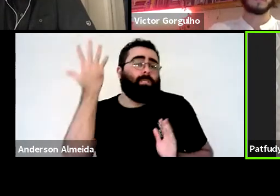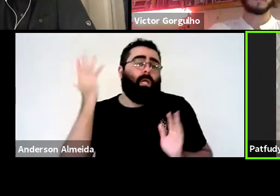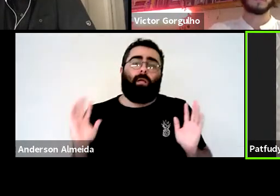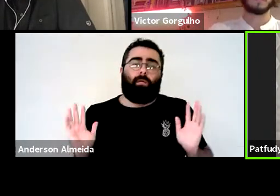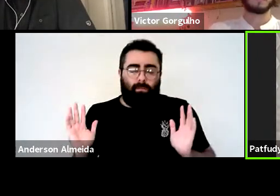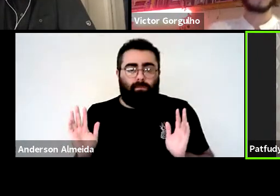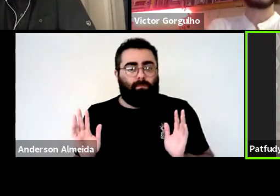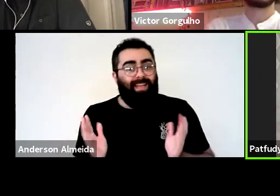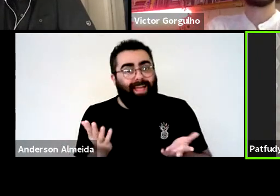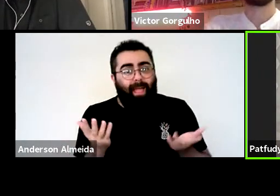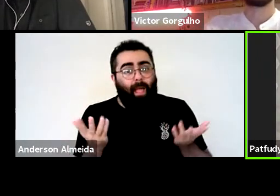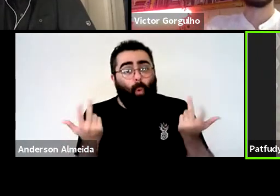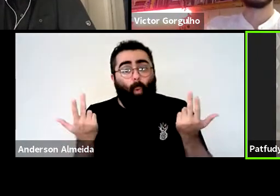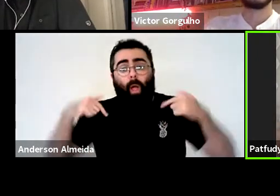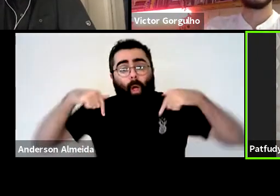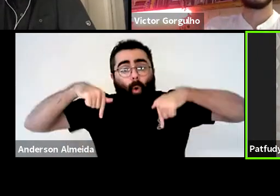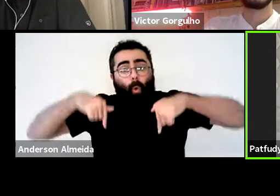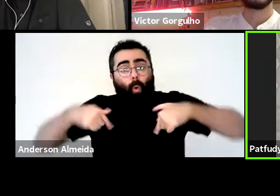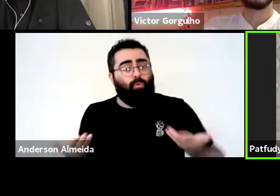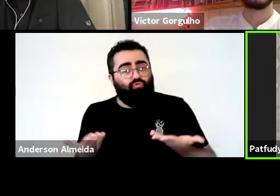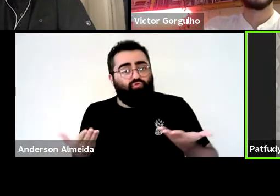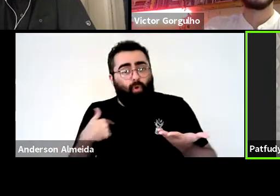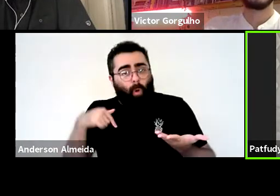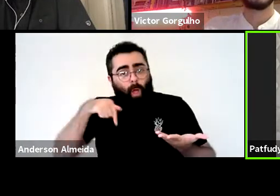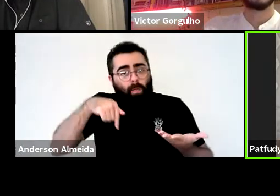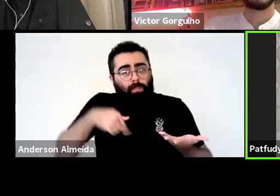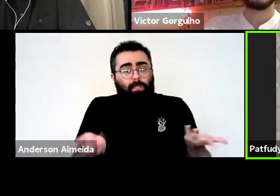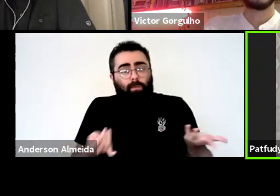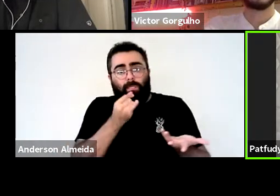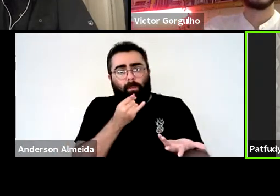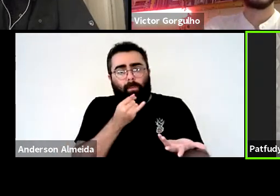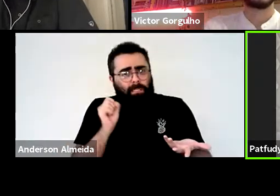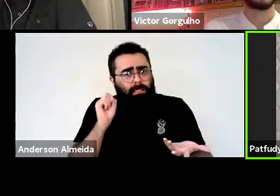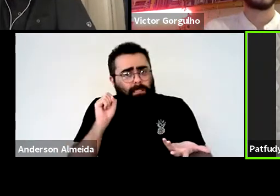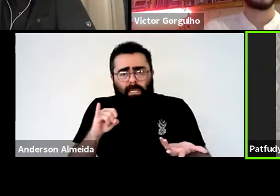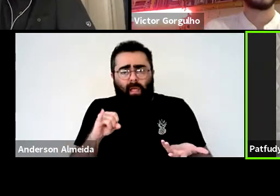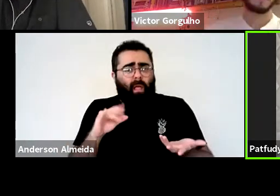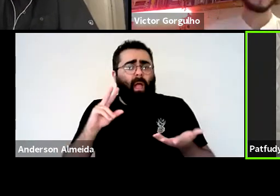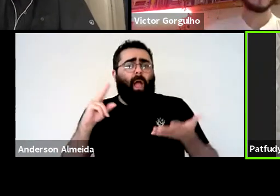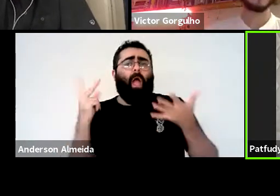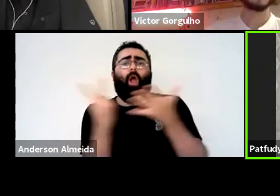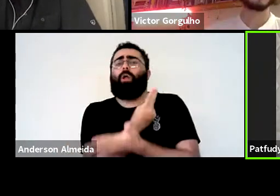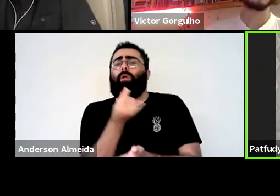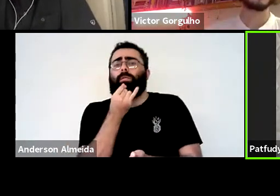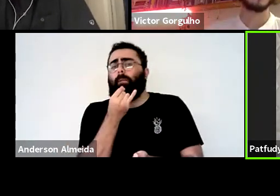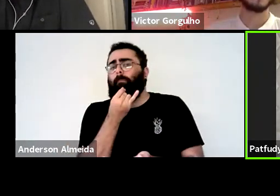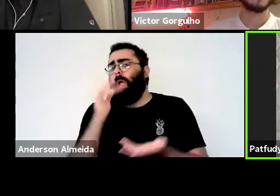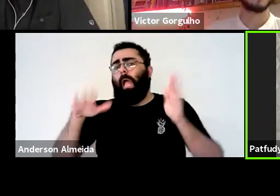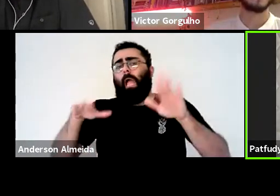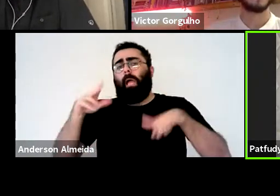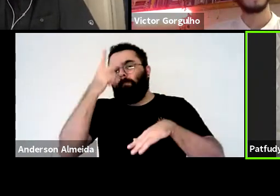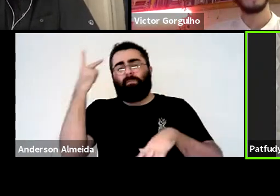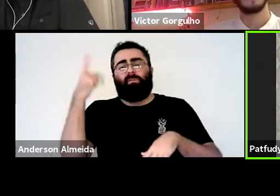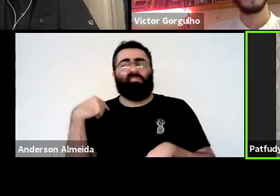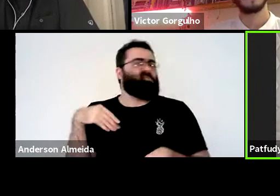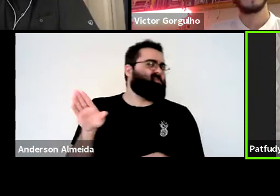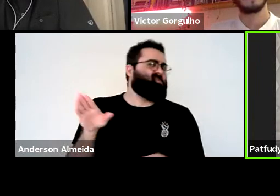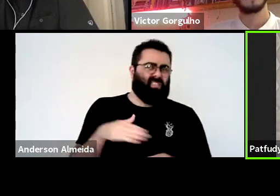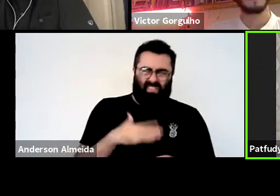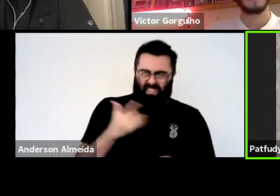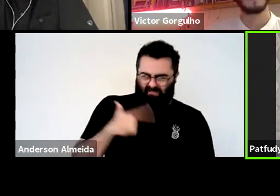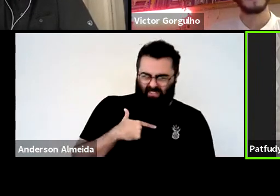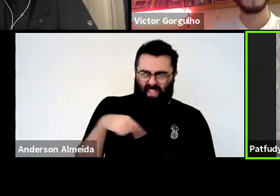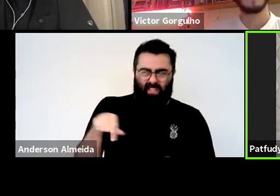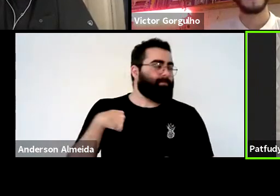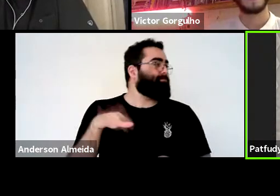estou aqui, assim, ah, já aconteceu de gente virar cara, já aconteceu de gente levantar da sala e sair.